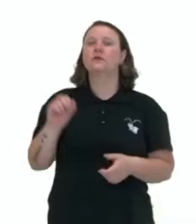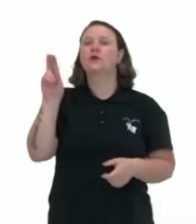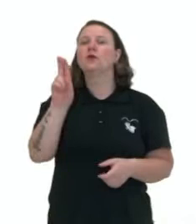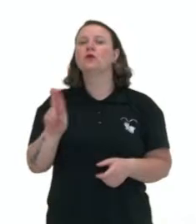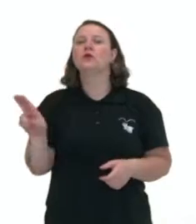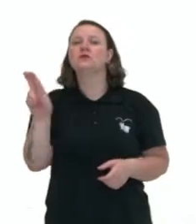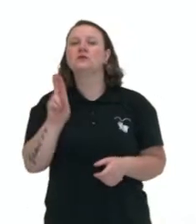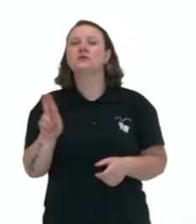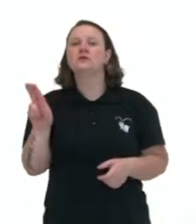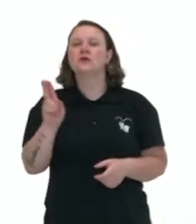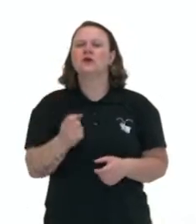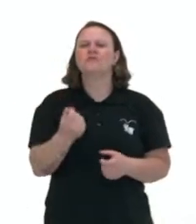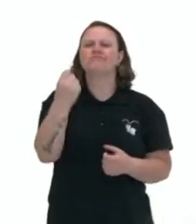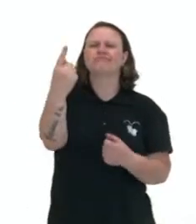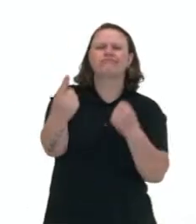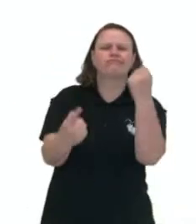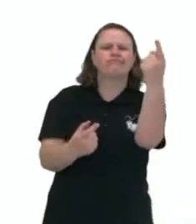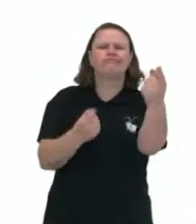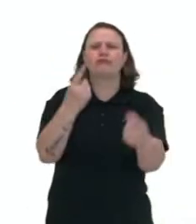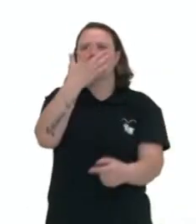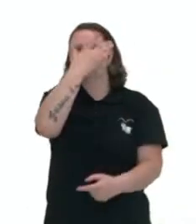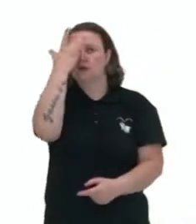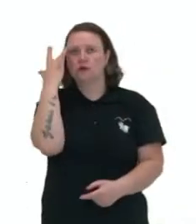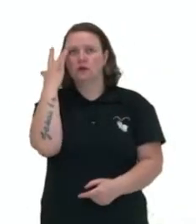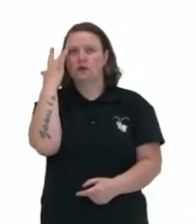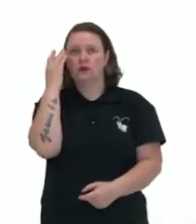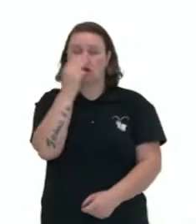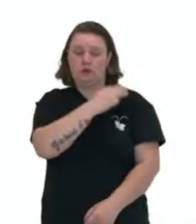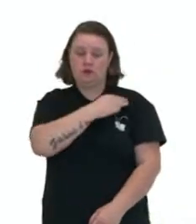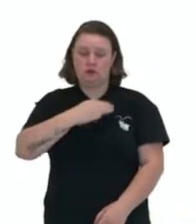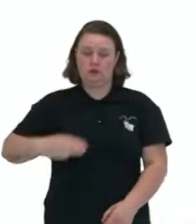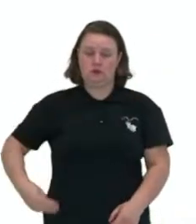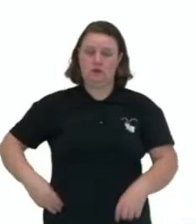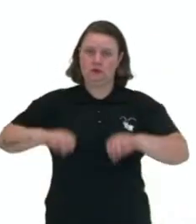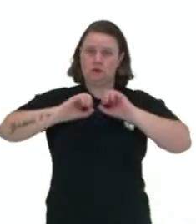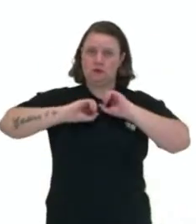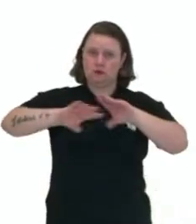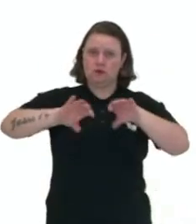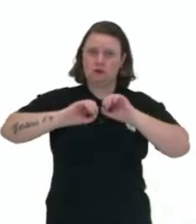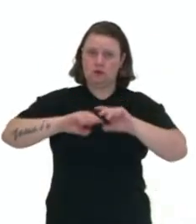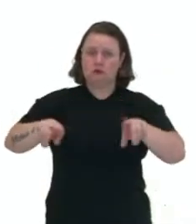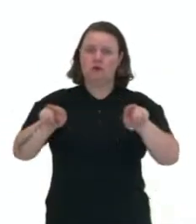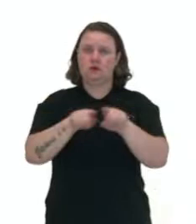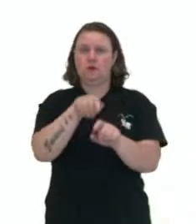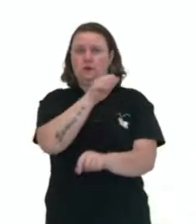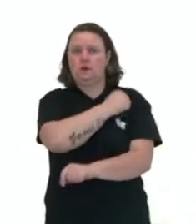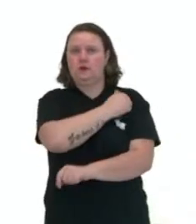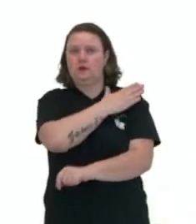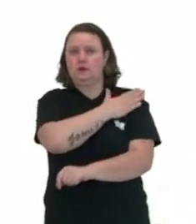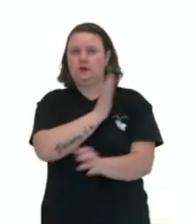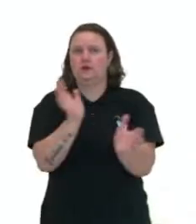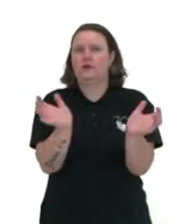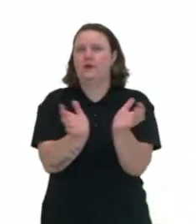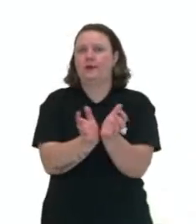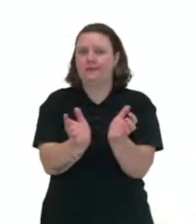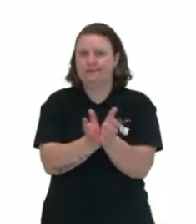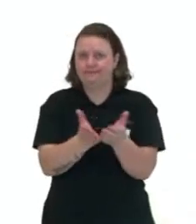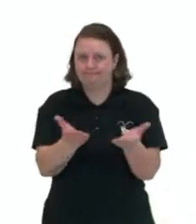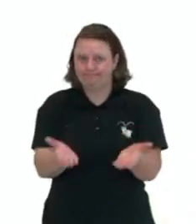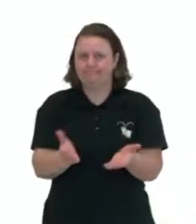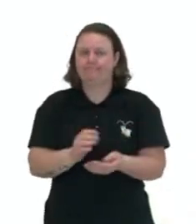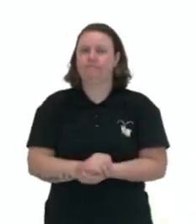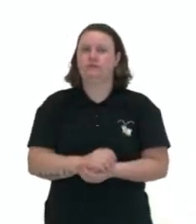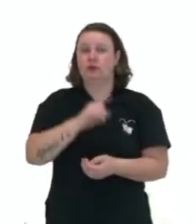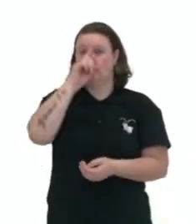Universidade para poucos, o ministro da Educação e o preconceito de classe. Discriminação se matiza entre a ideia de que os pobres